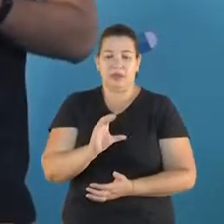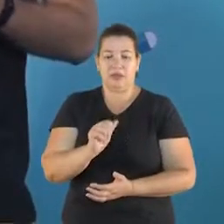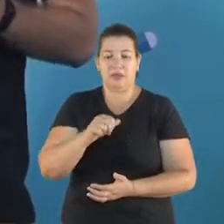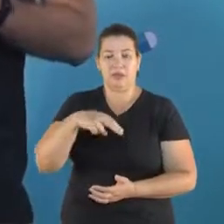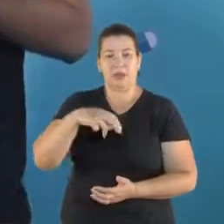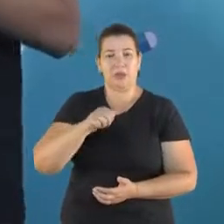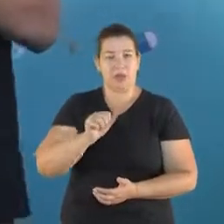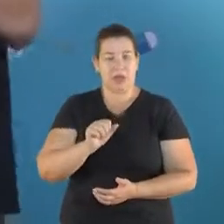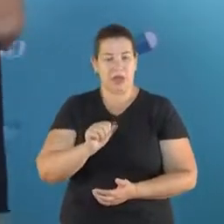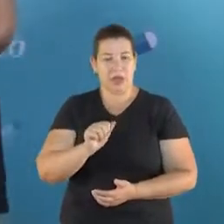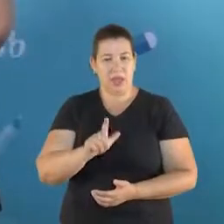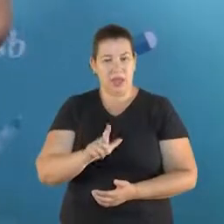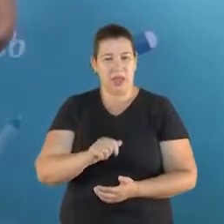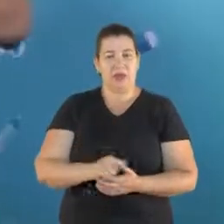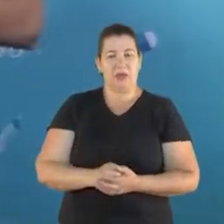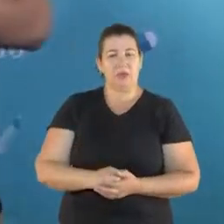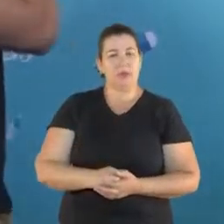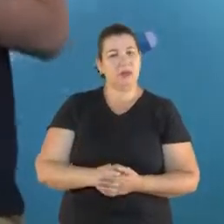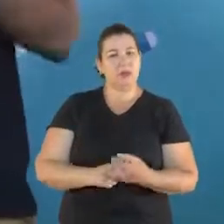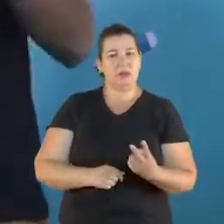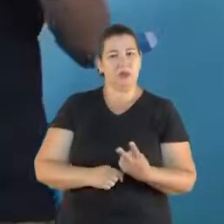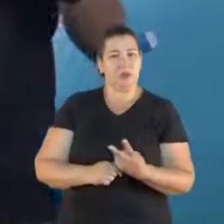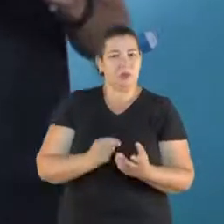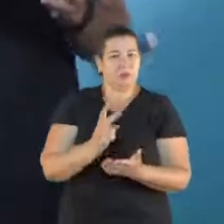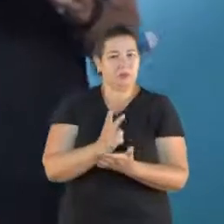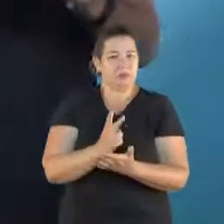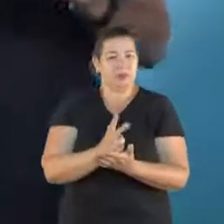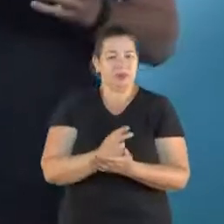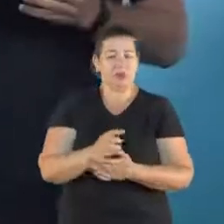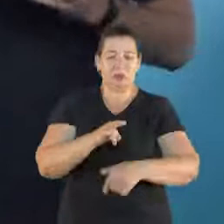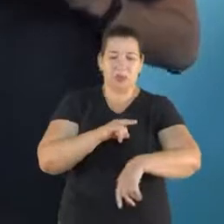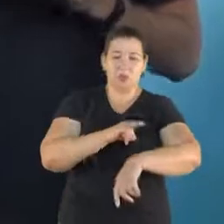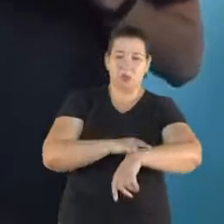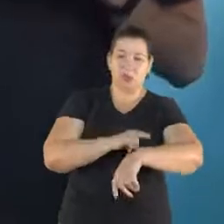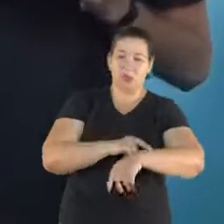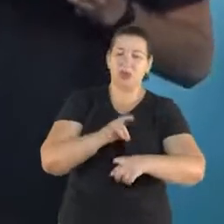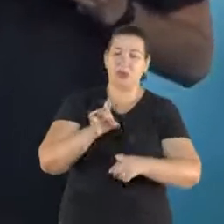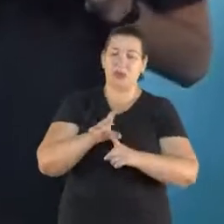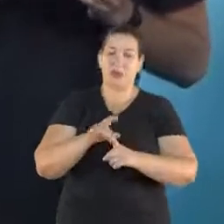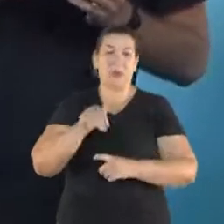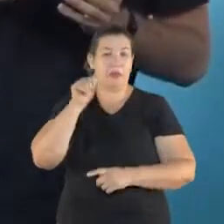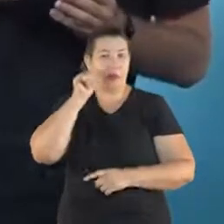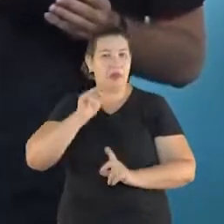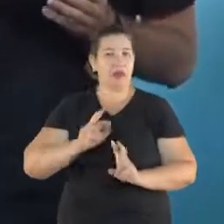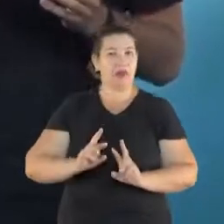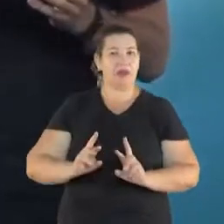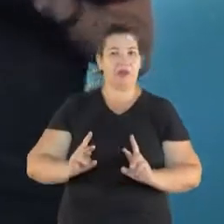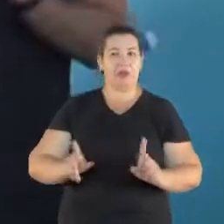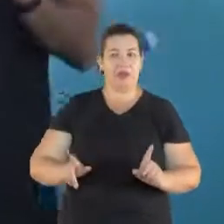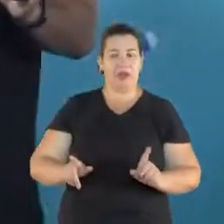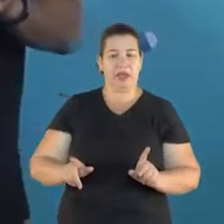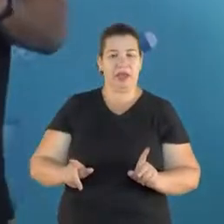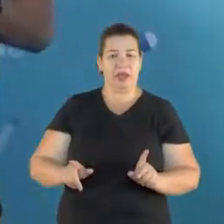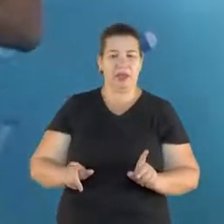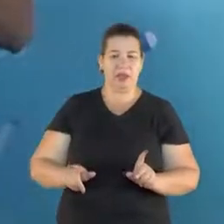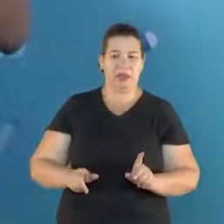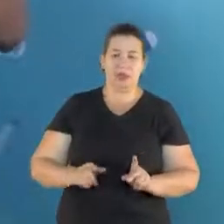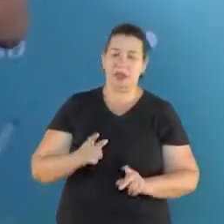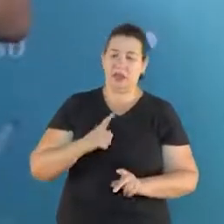entre o sistema genital e o sistema excretor, diferente da uretra da mulher, que não é compartilhada com